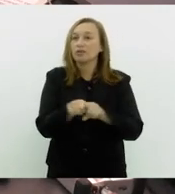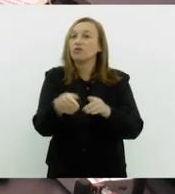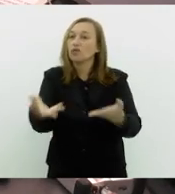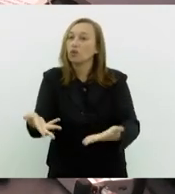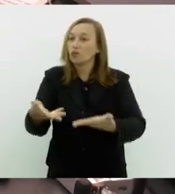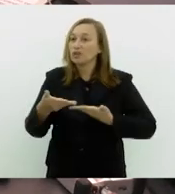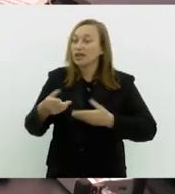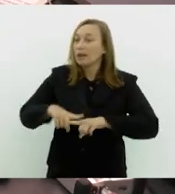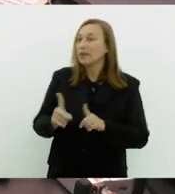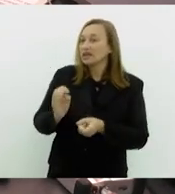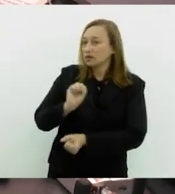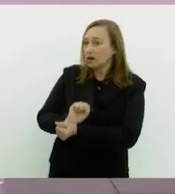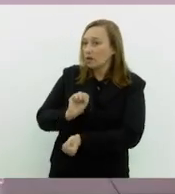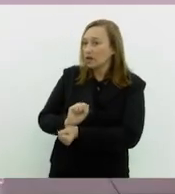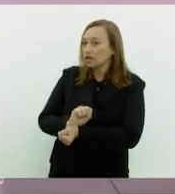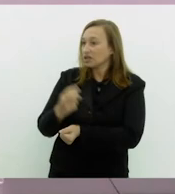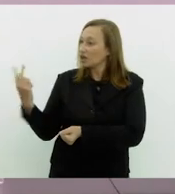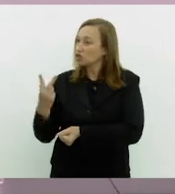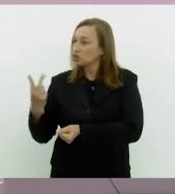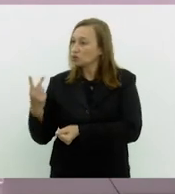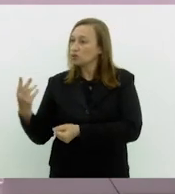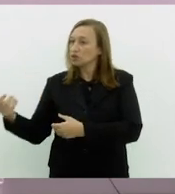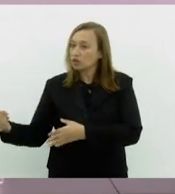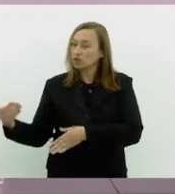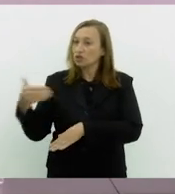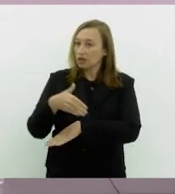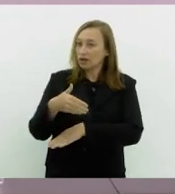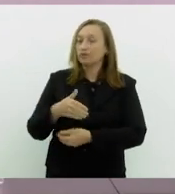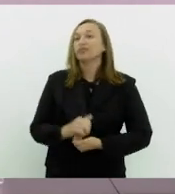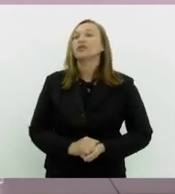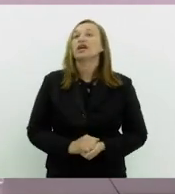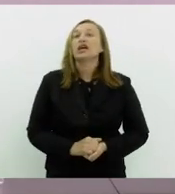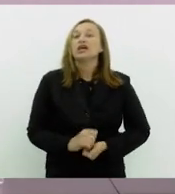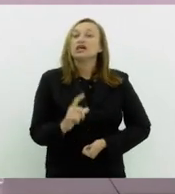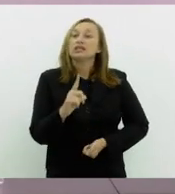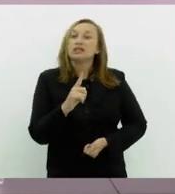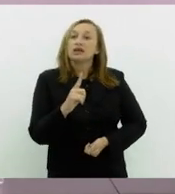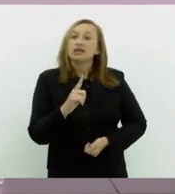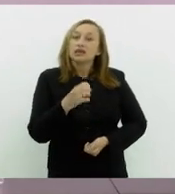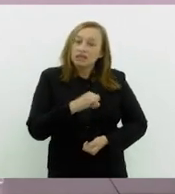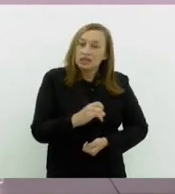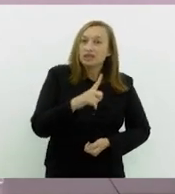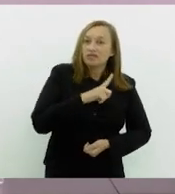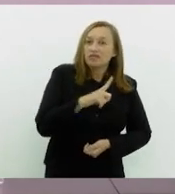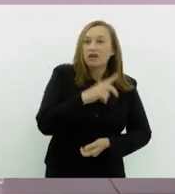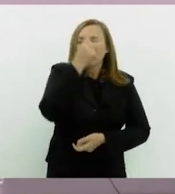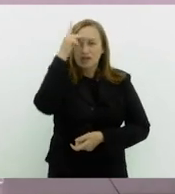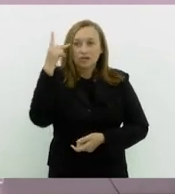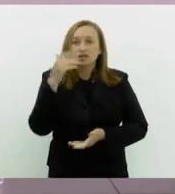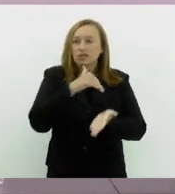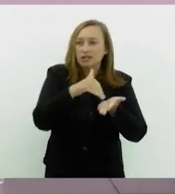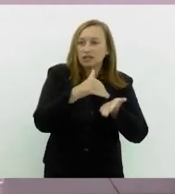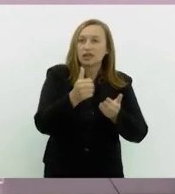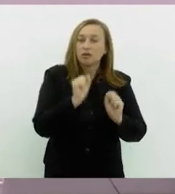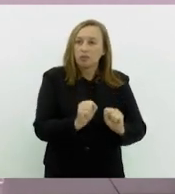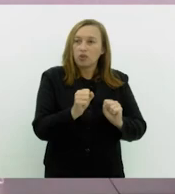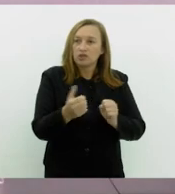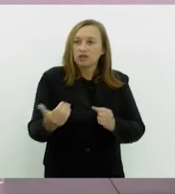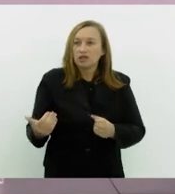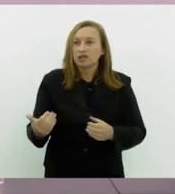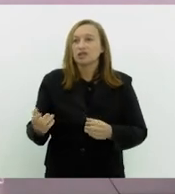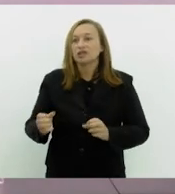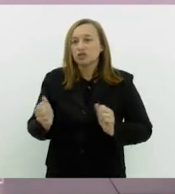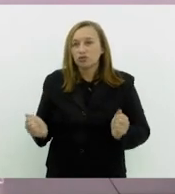convidada, mas a gente aguarda que, se tiver qualquer um membro da secretaria, possa compor essa